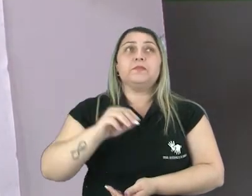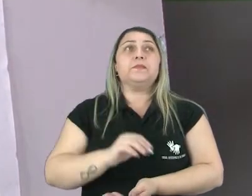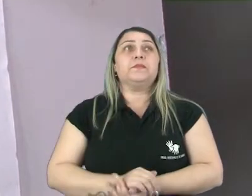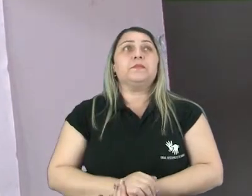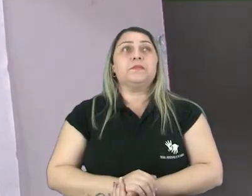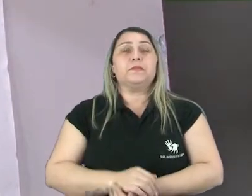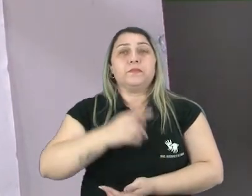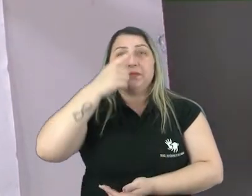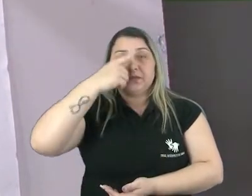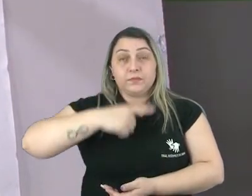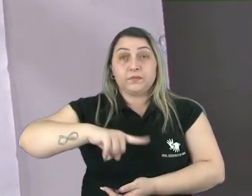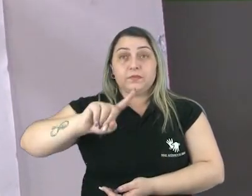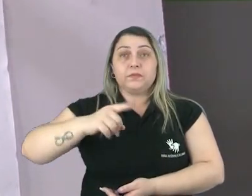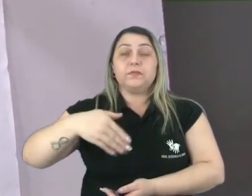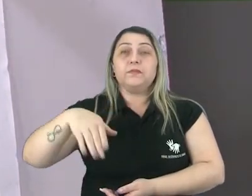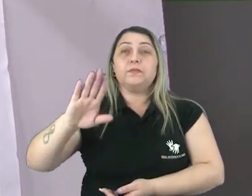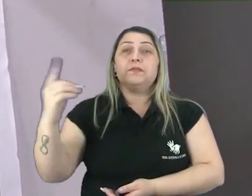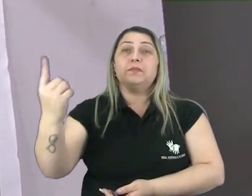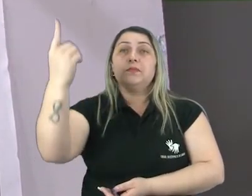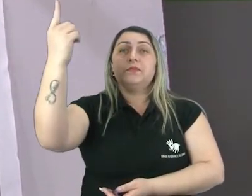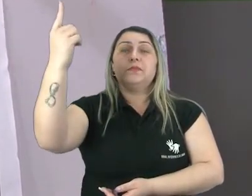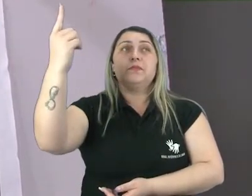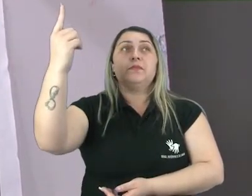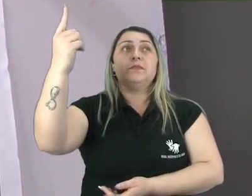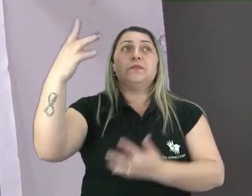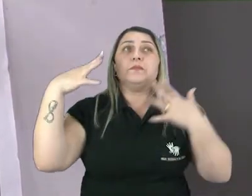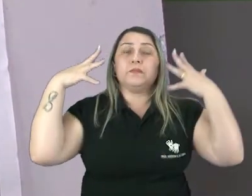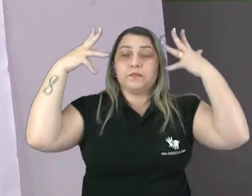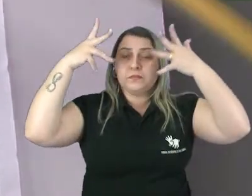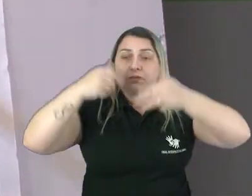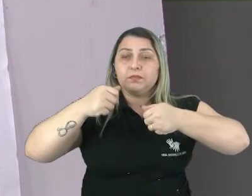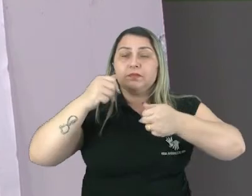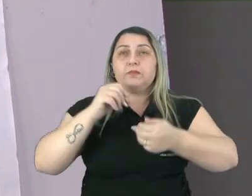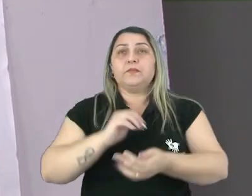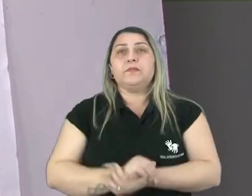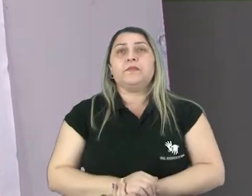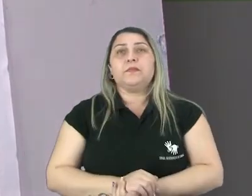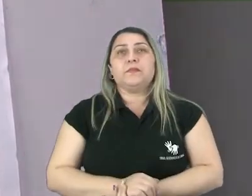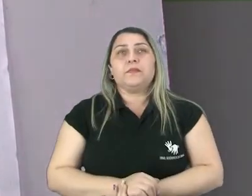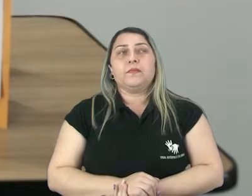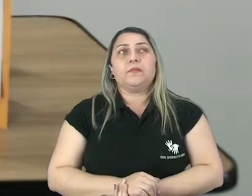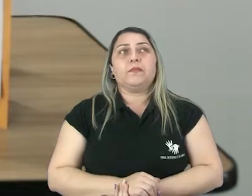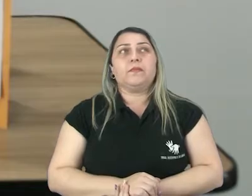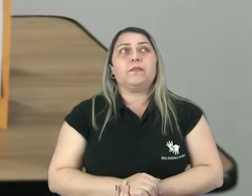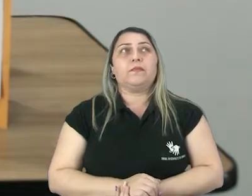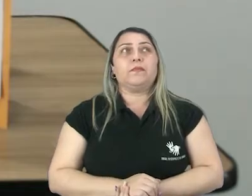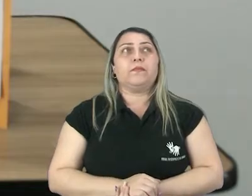o elefante é mais alto que o leão, 2 metros.